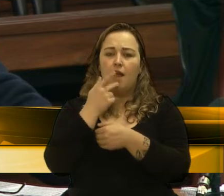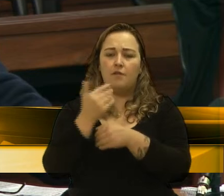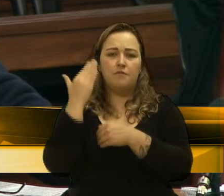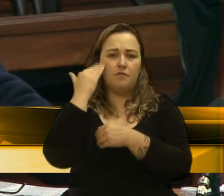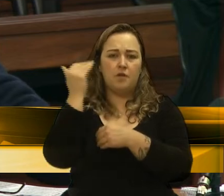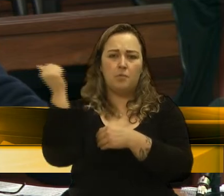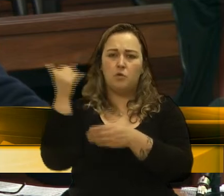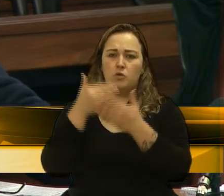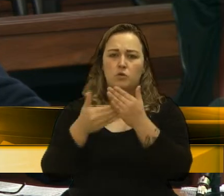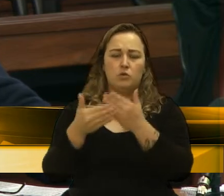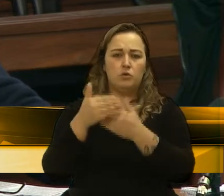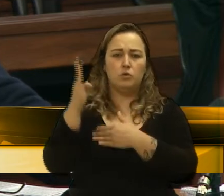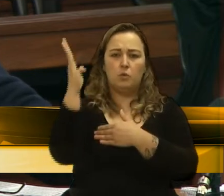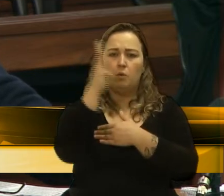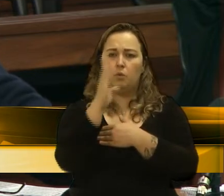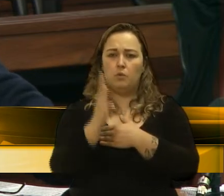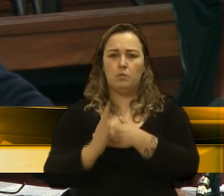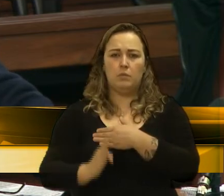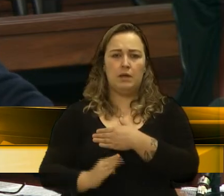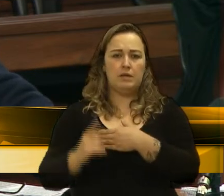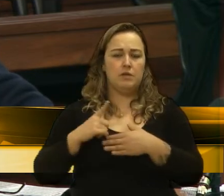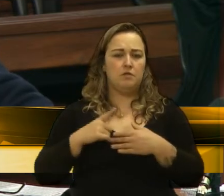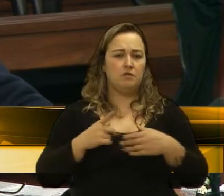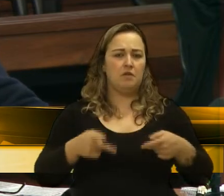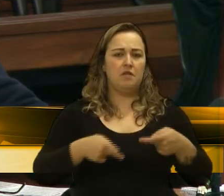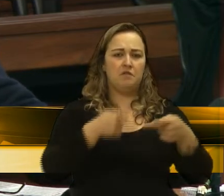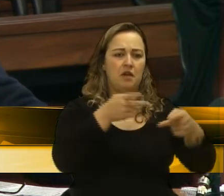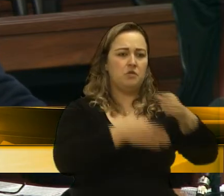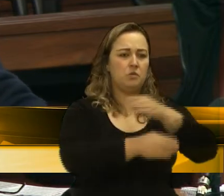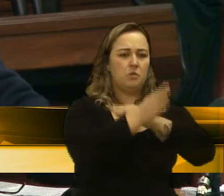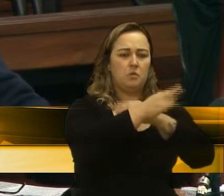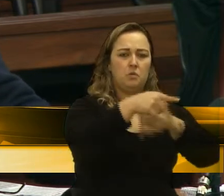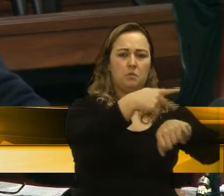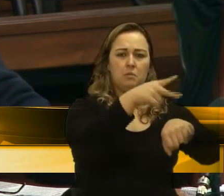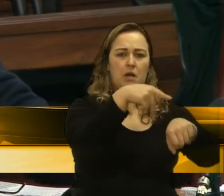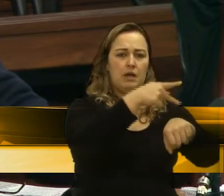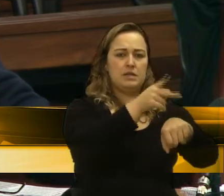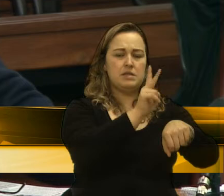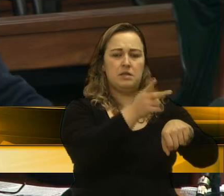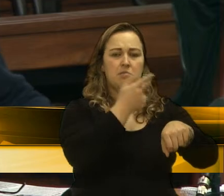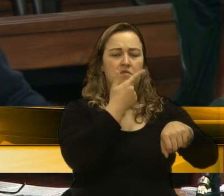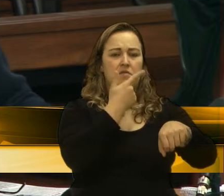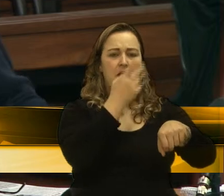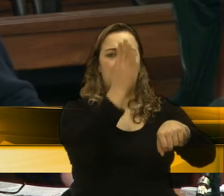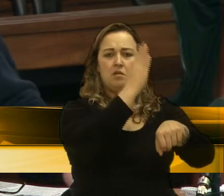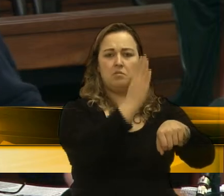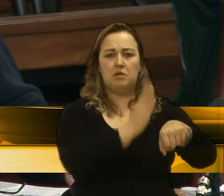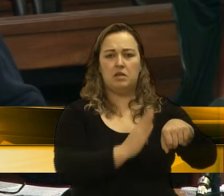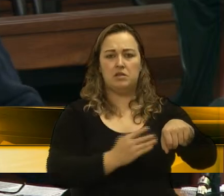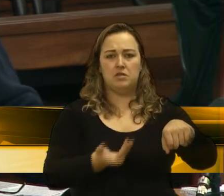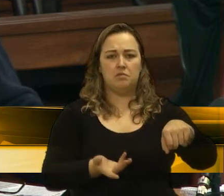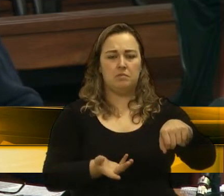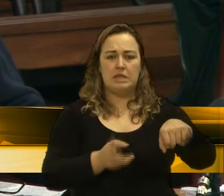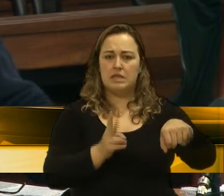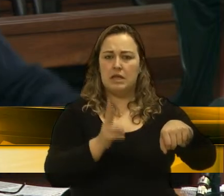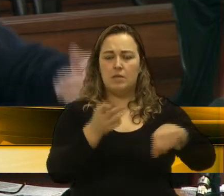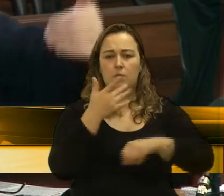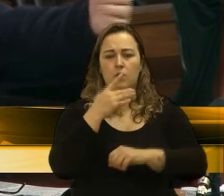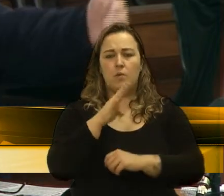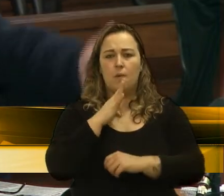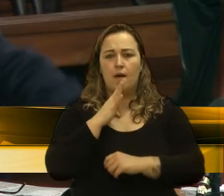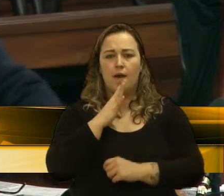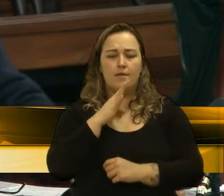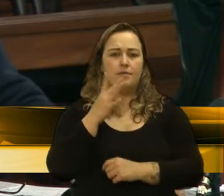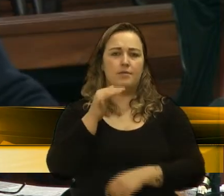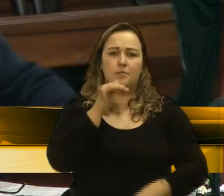Brasil inteiro, vou fazer propaganda aqui, mas todo mundo fala da Galeteria Alvorada, não tem quem não conheça a Galeteria Alvorada.